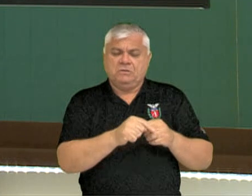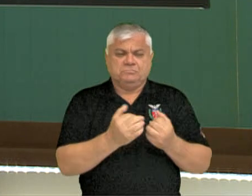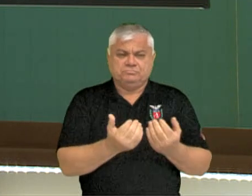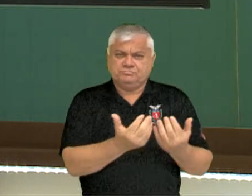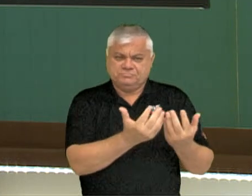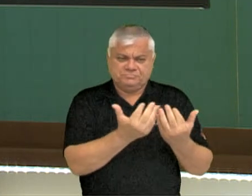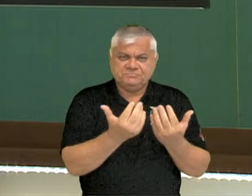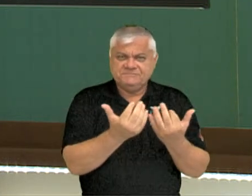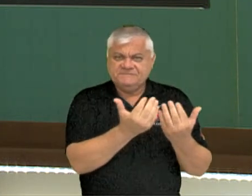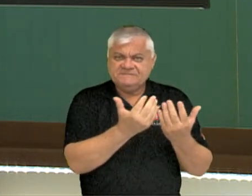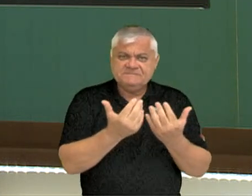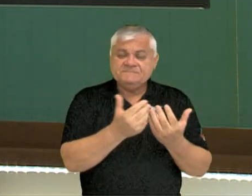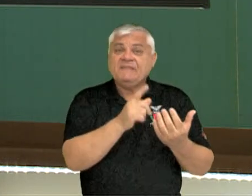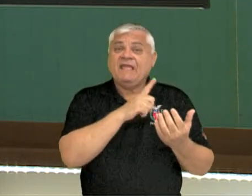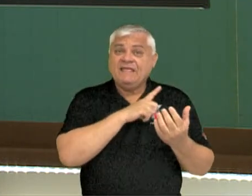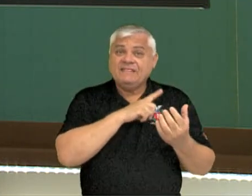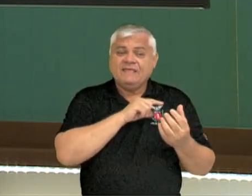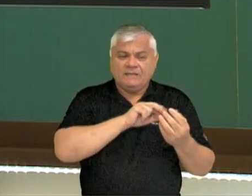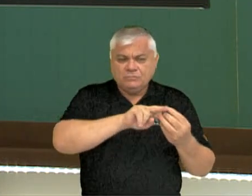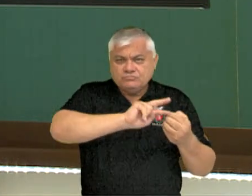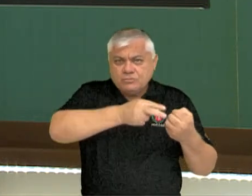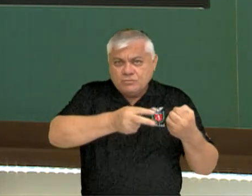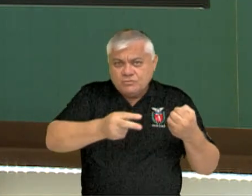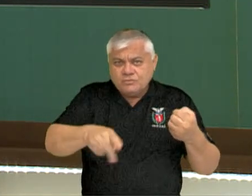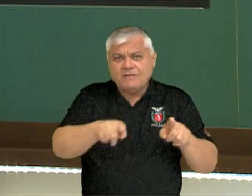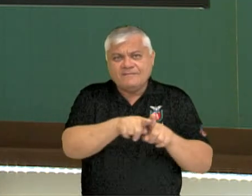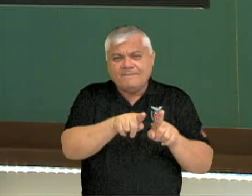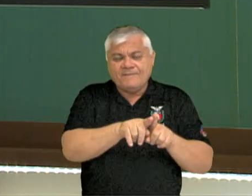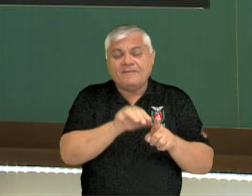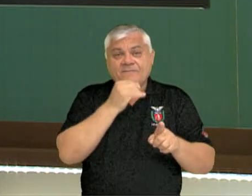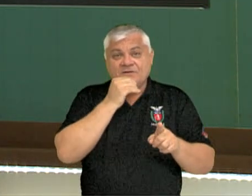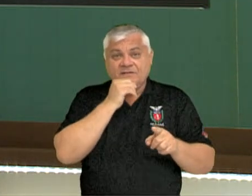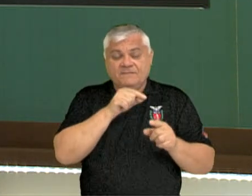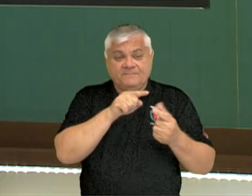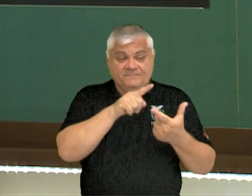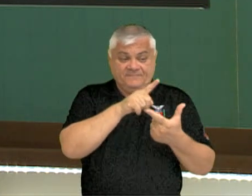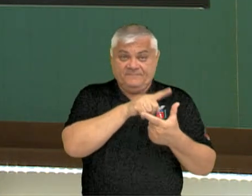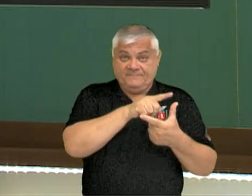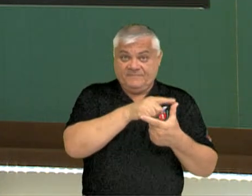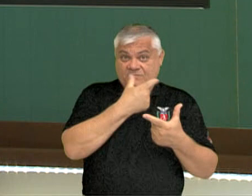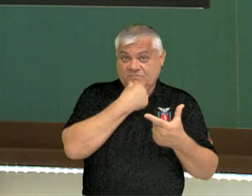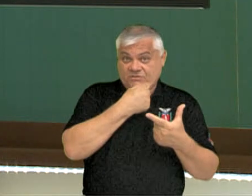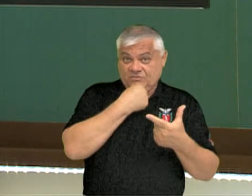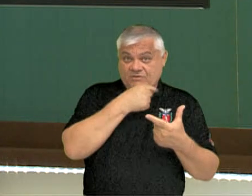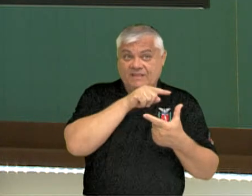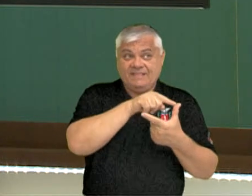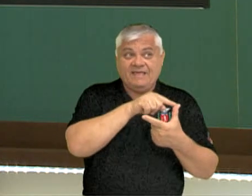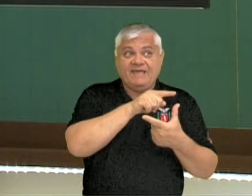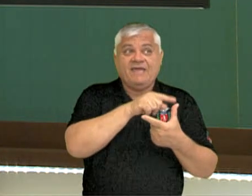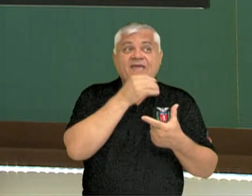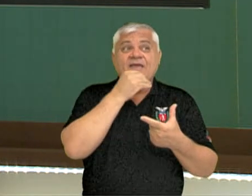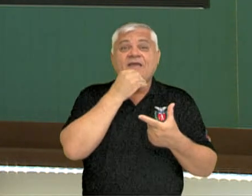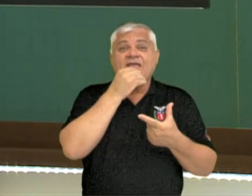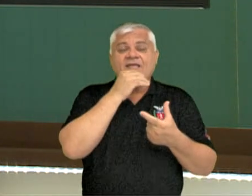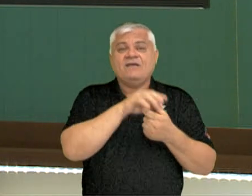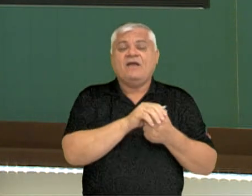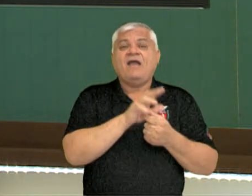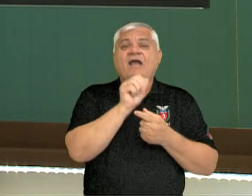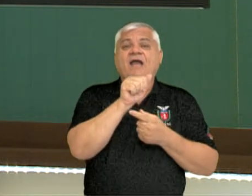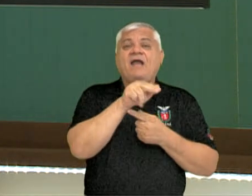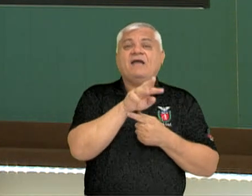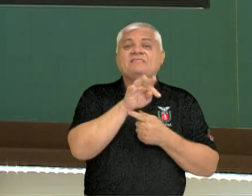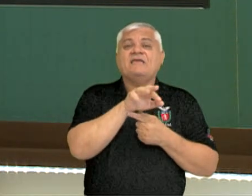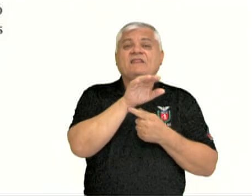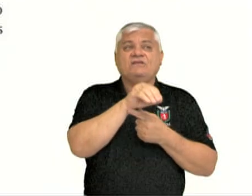as estruturas reprodutivas dessa planta. Na planta masculina, a estrutura reprodutiva chama anterídeo